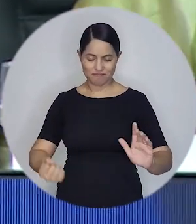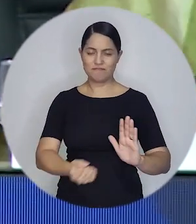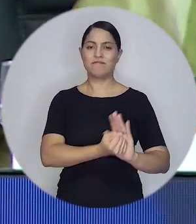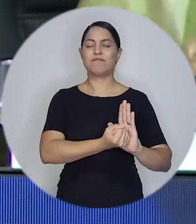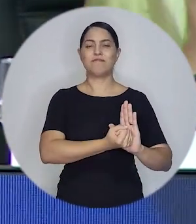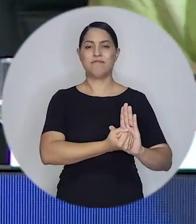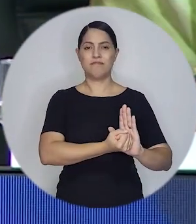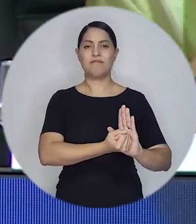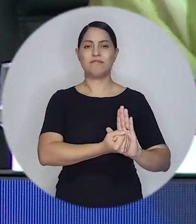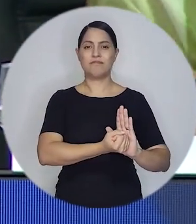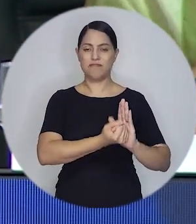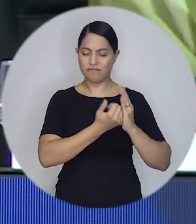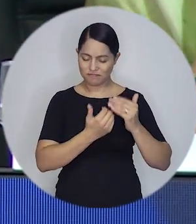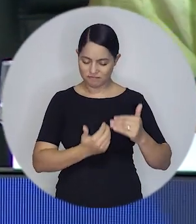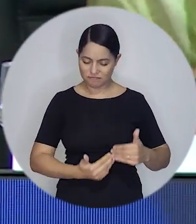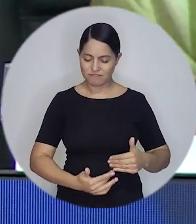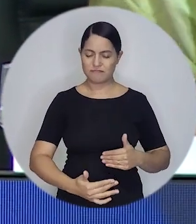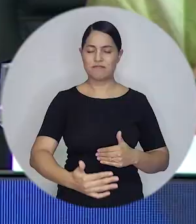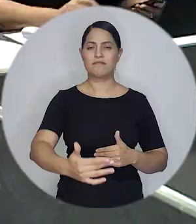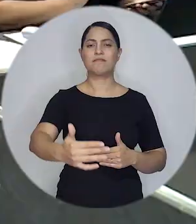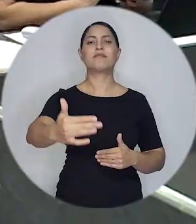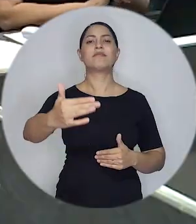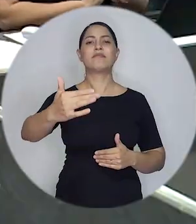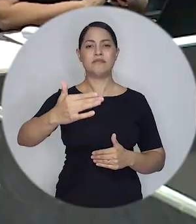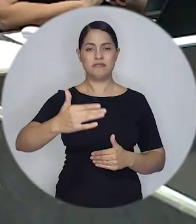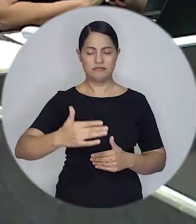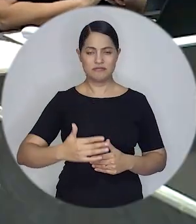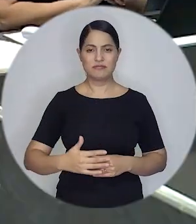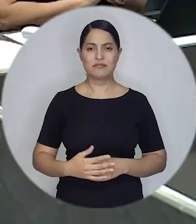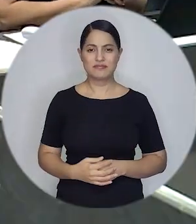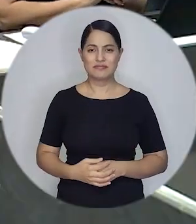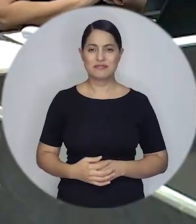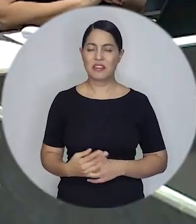Barbosa consagra na eternidade